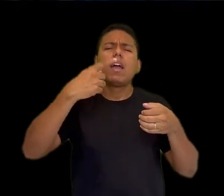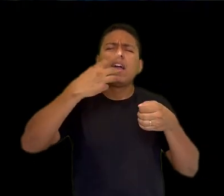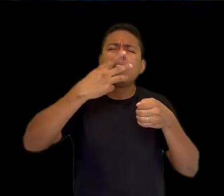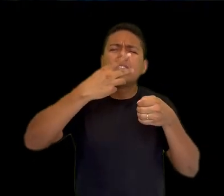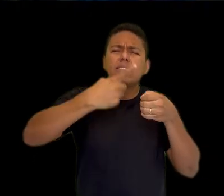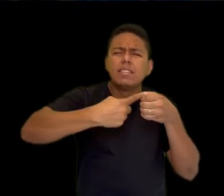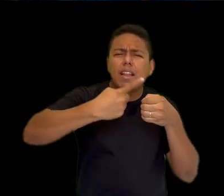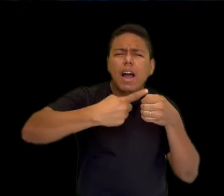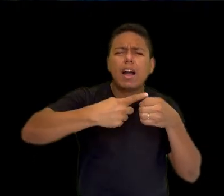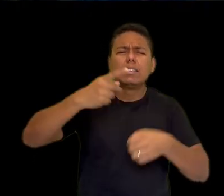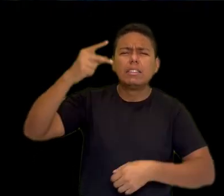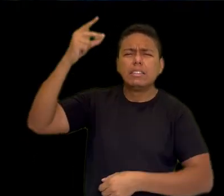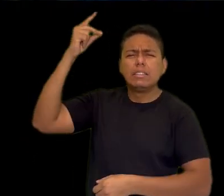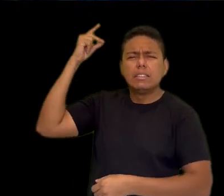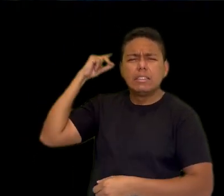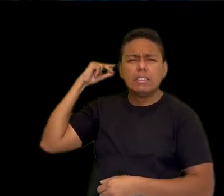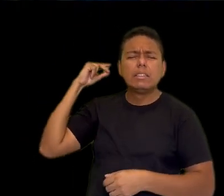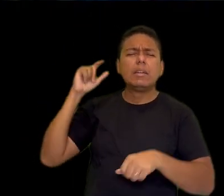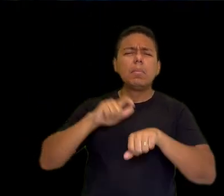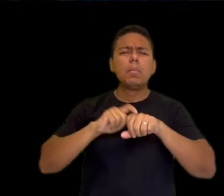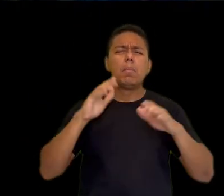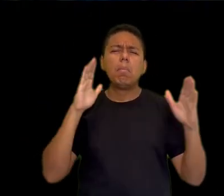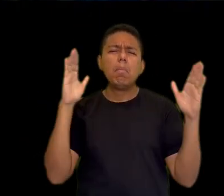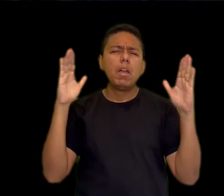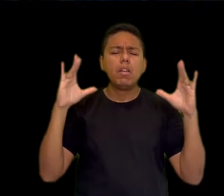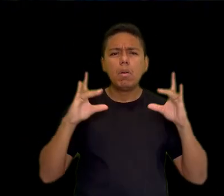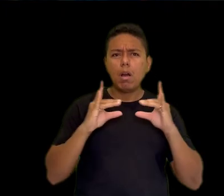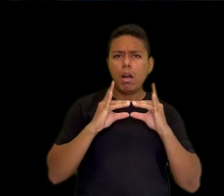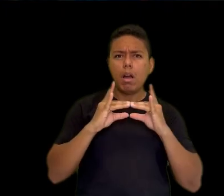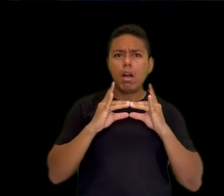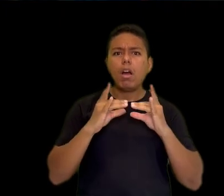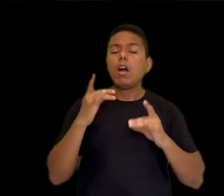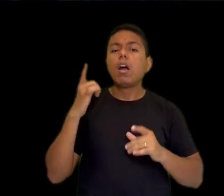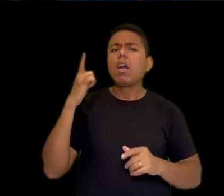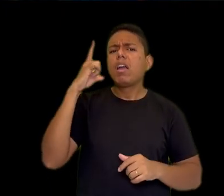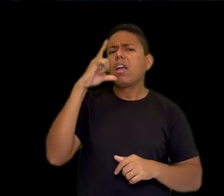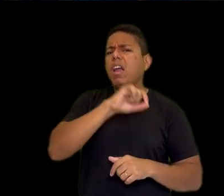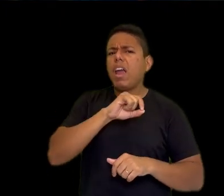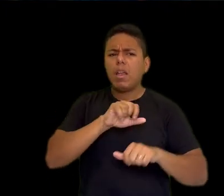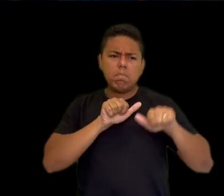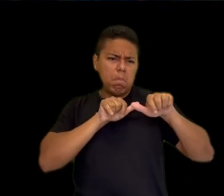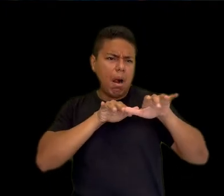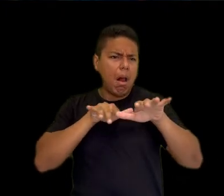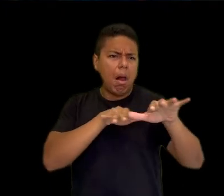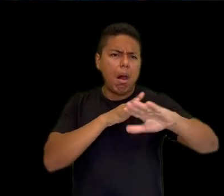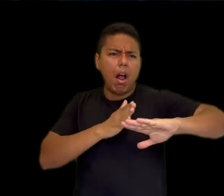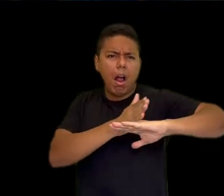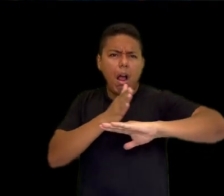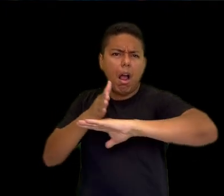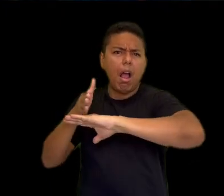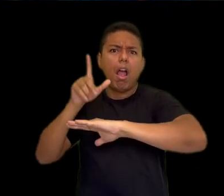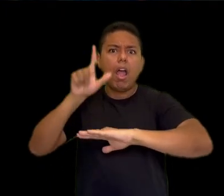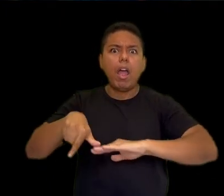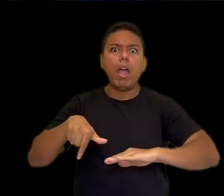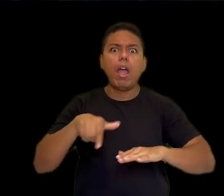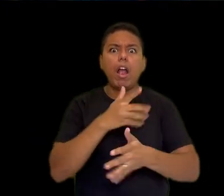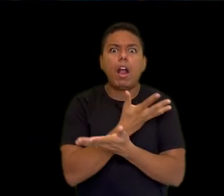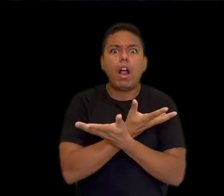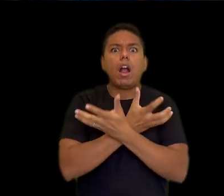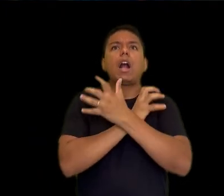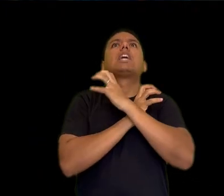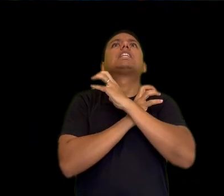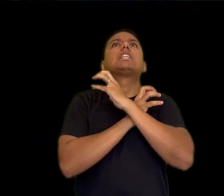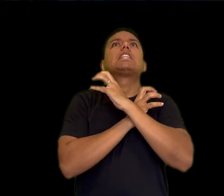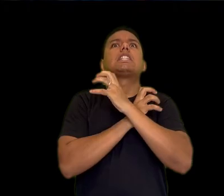medieval devastada e atacada por um exército de caveiras. Entre ruínas existe fogo,